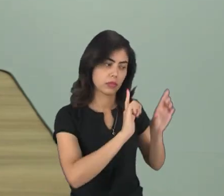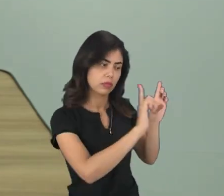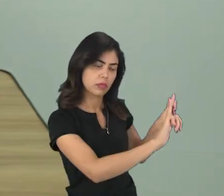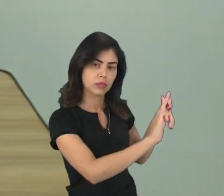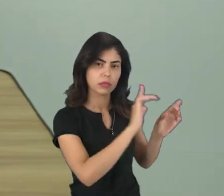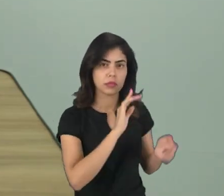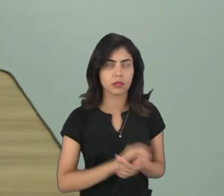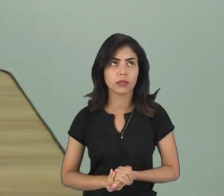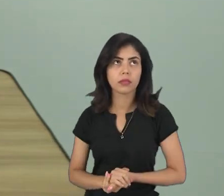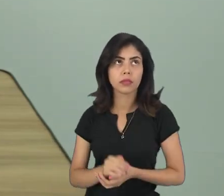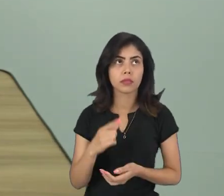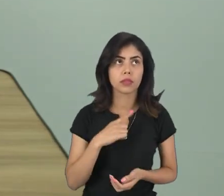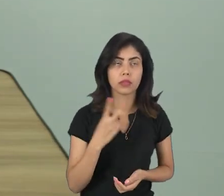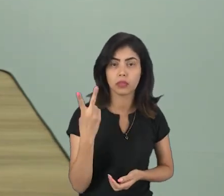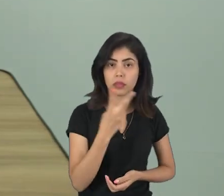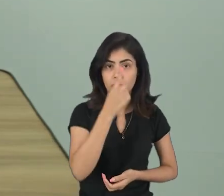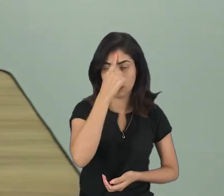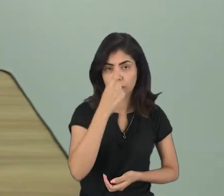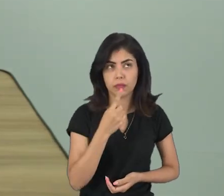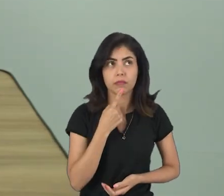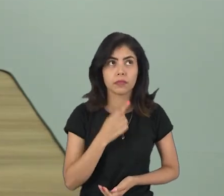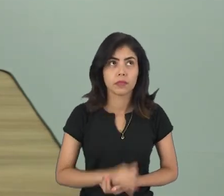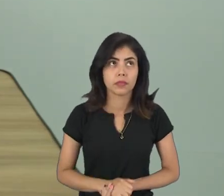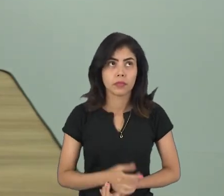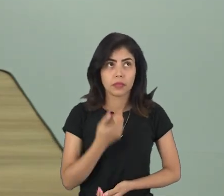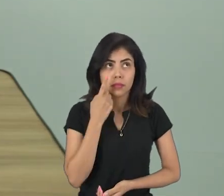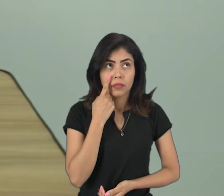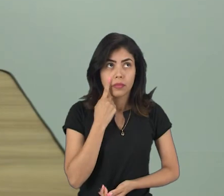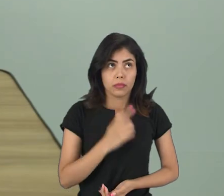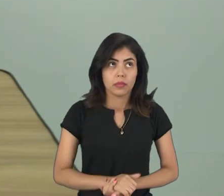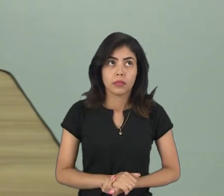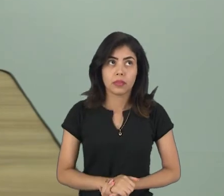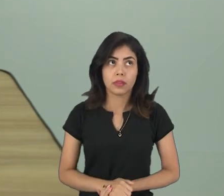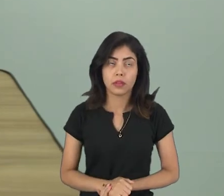cartaz que tem duas imagens. Vamos observar?